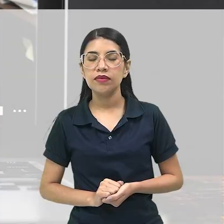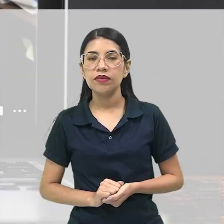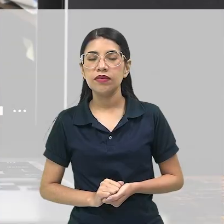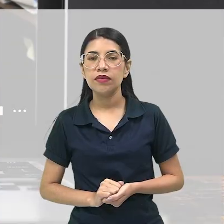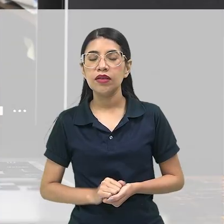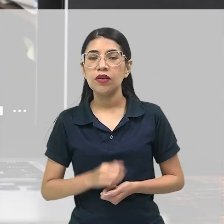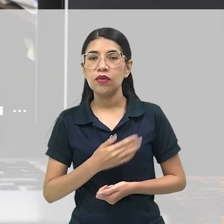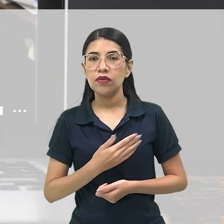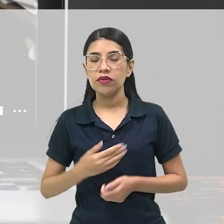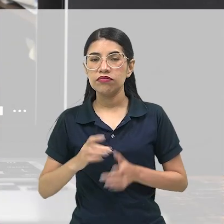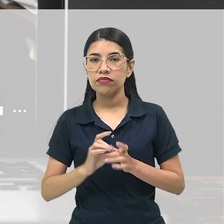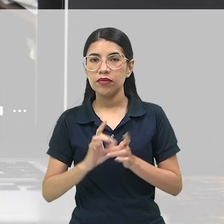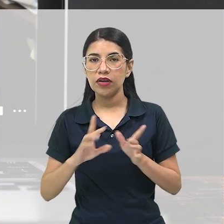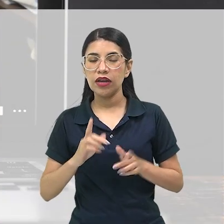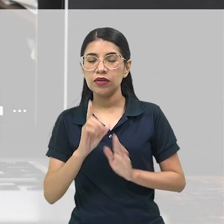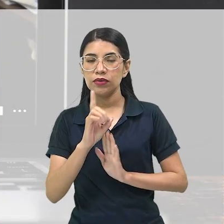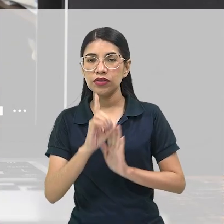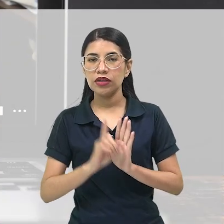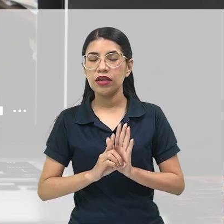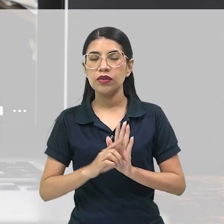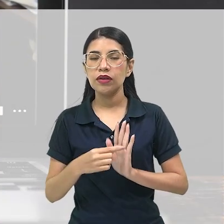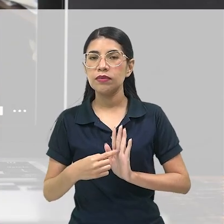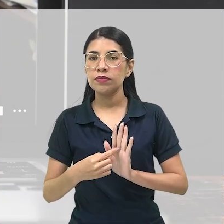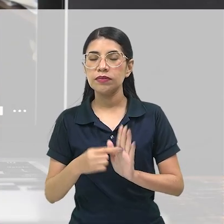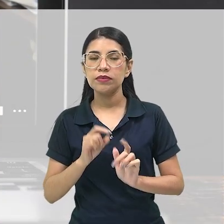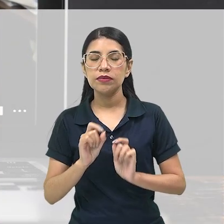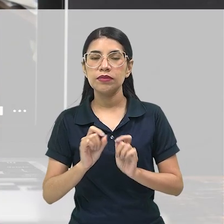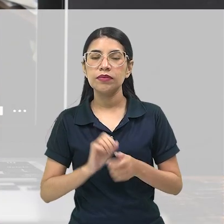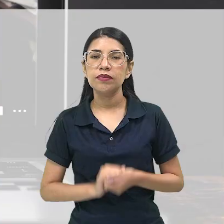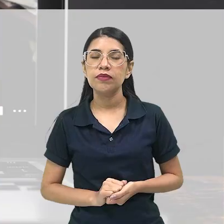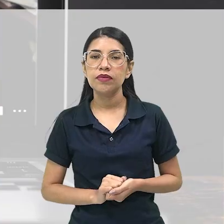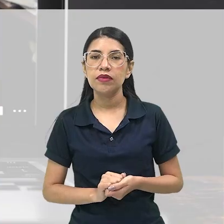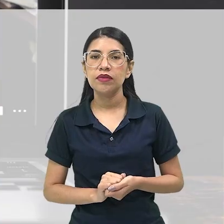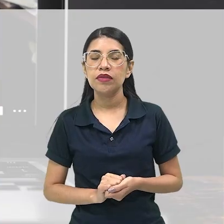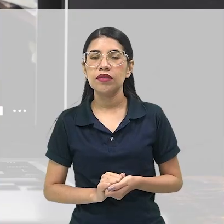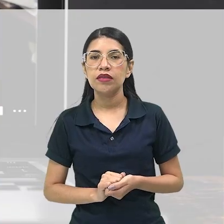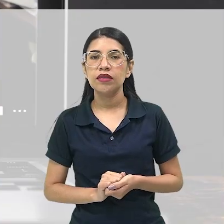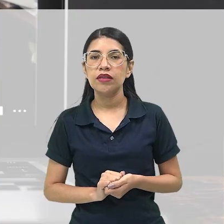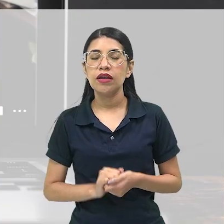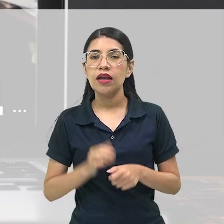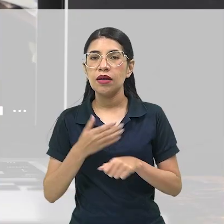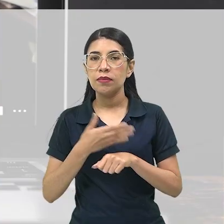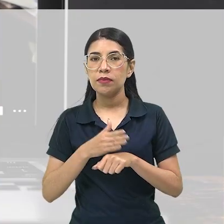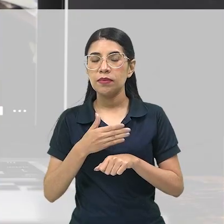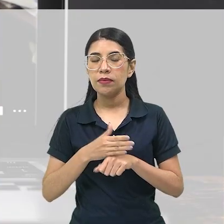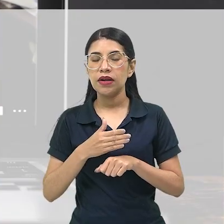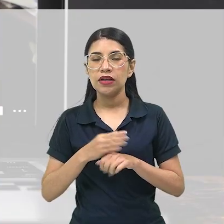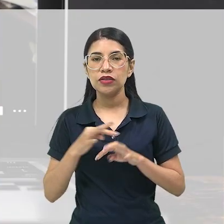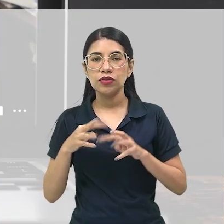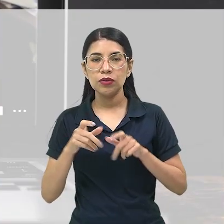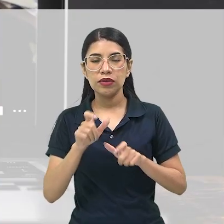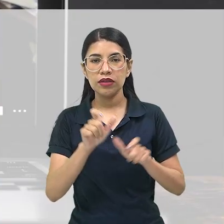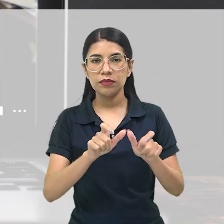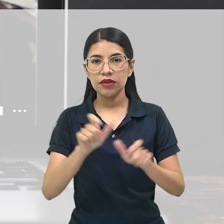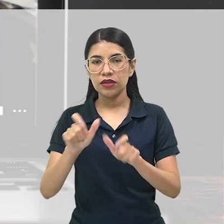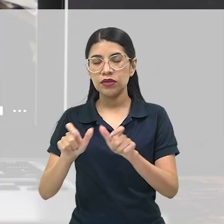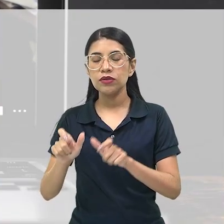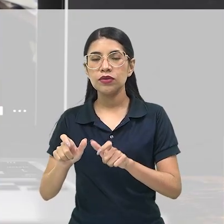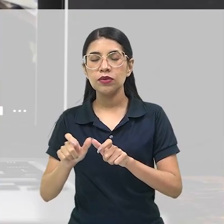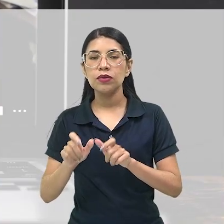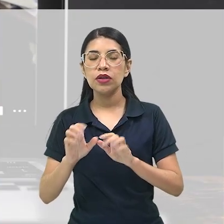democrático de direito, ele pressupõe o pleno exercício por parte de todas as pessoas, todos